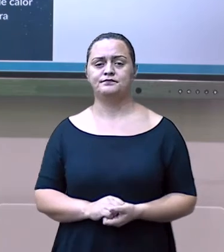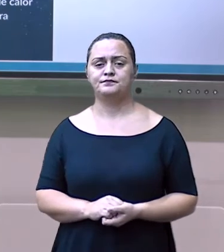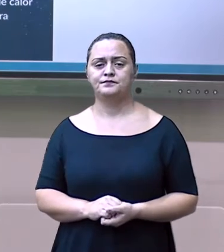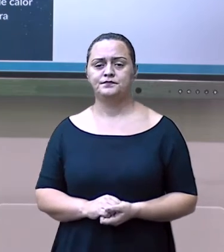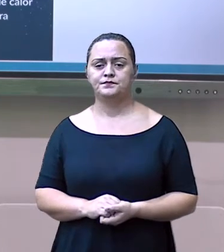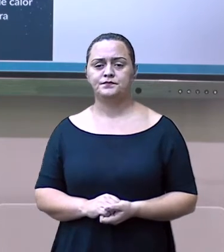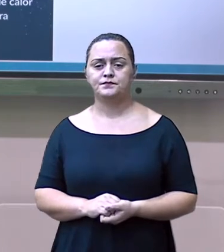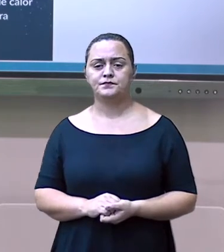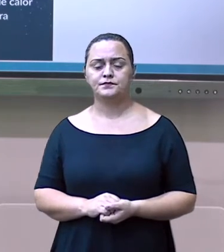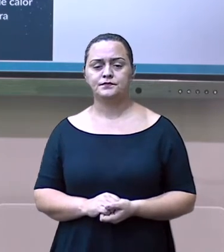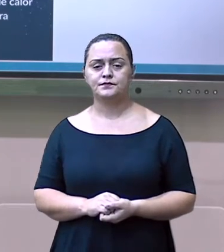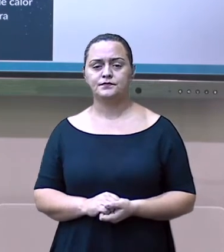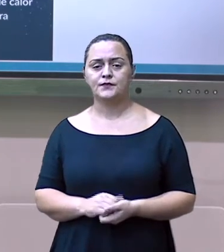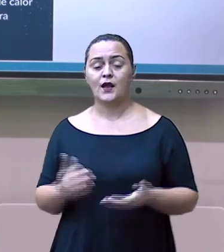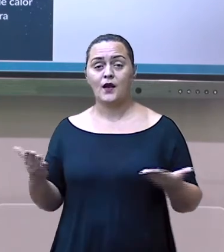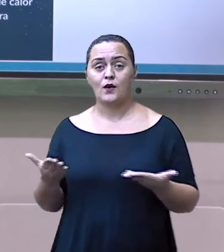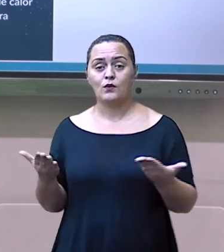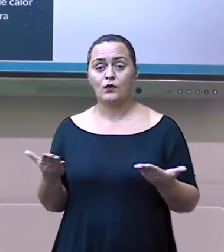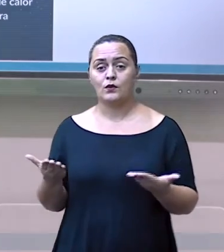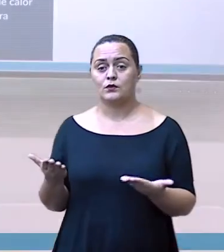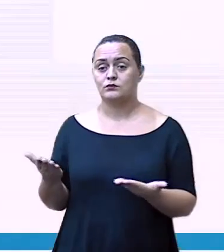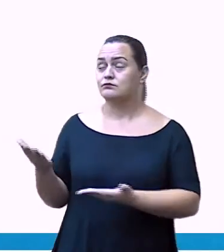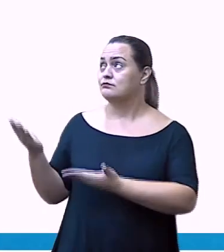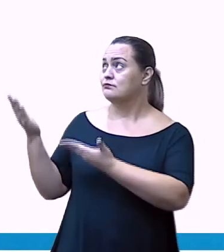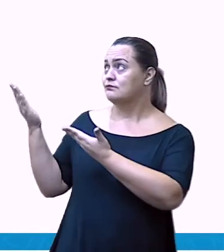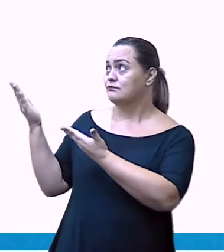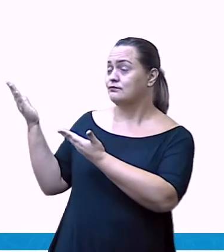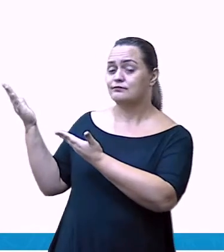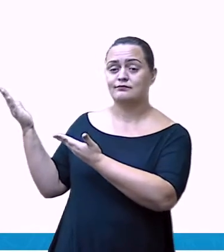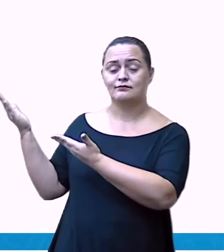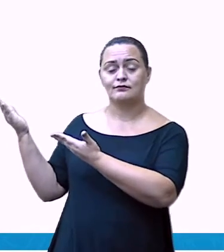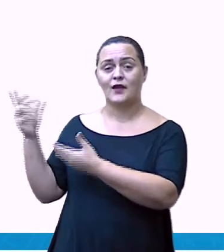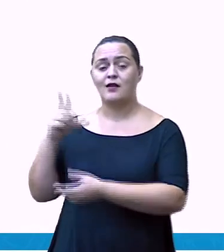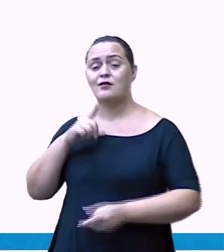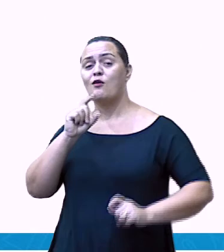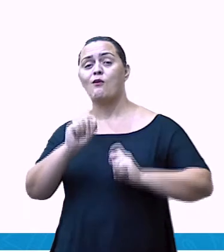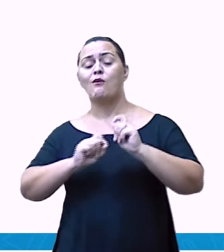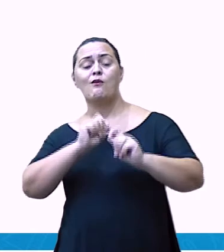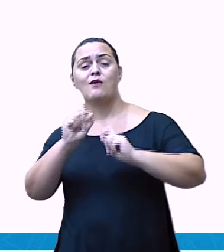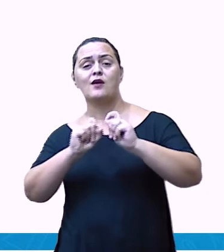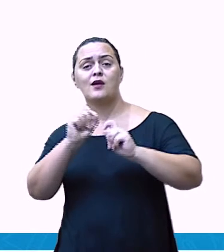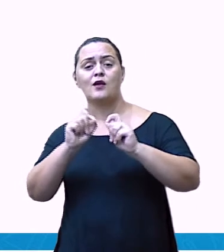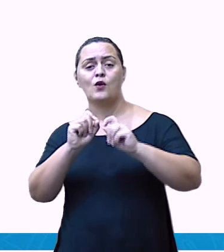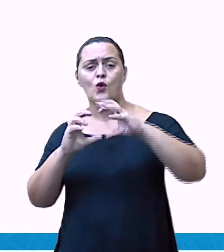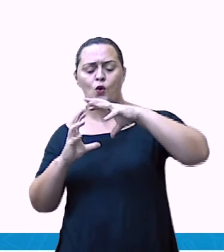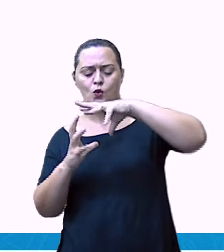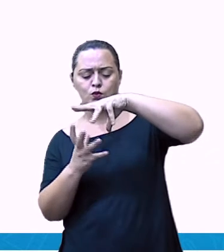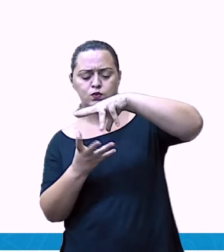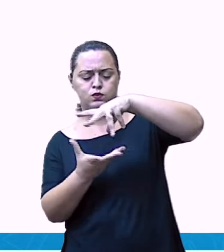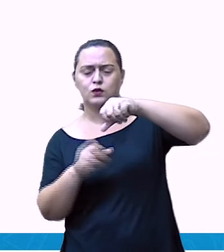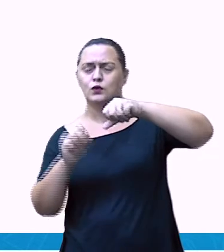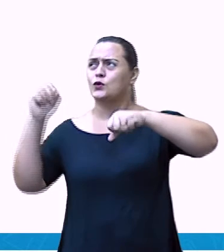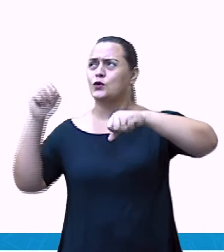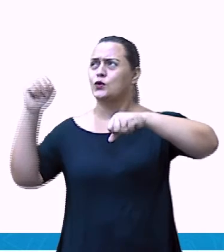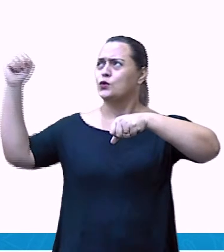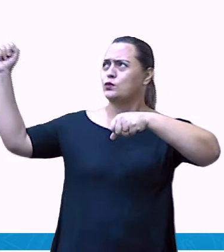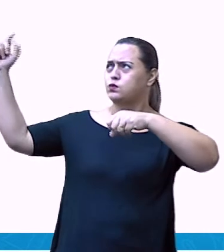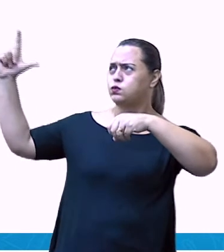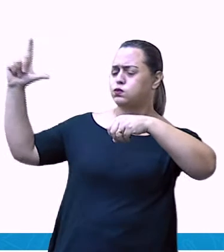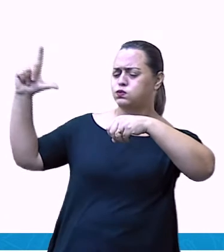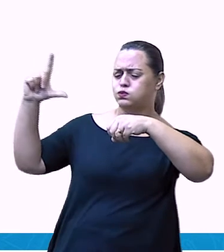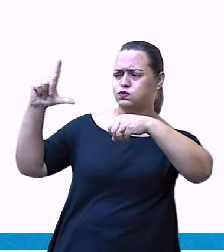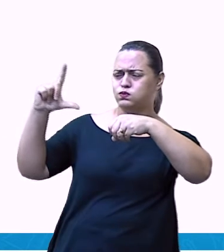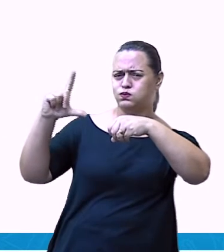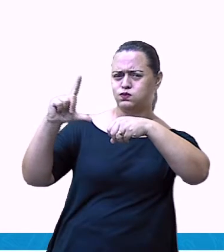E aqui nós temos o efeito estufa, tá? É o calor, o efeito estufa é muito